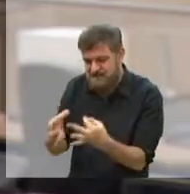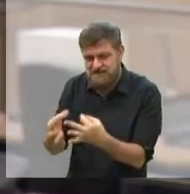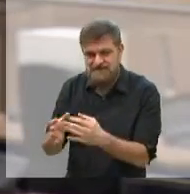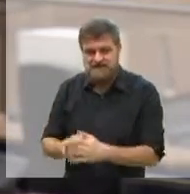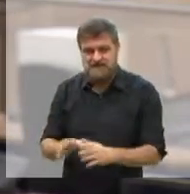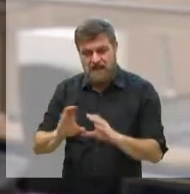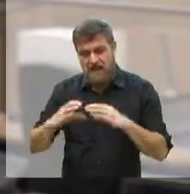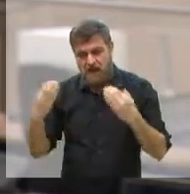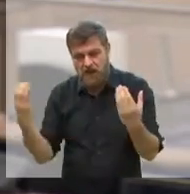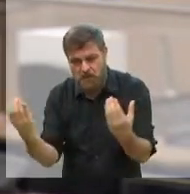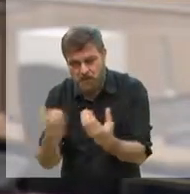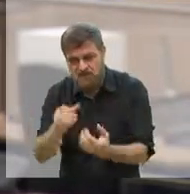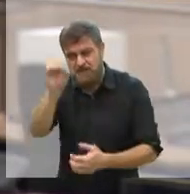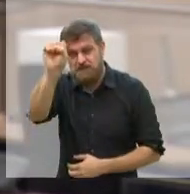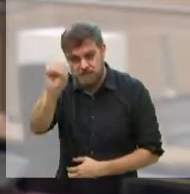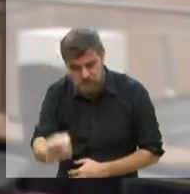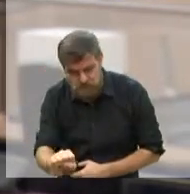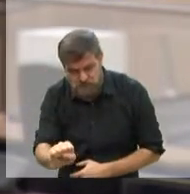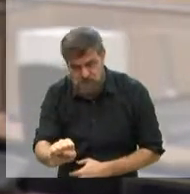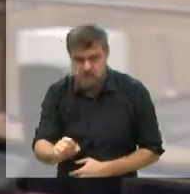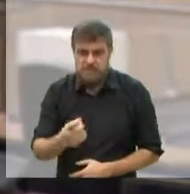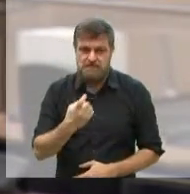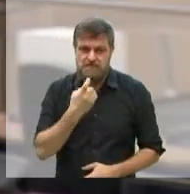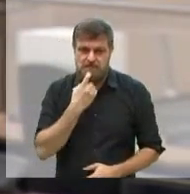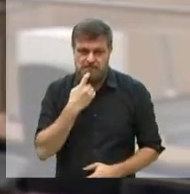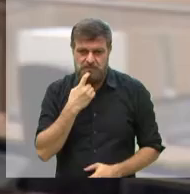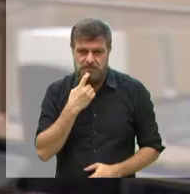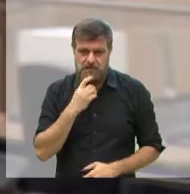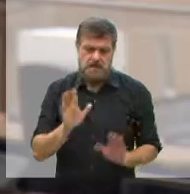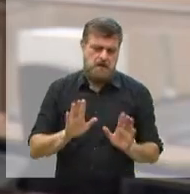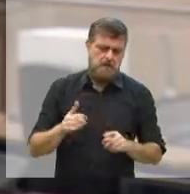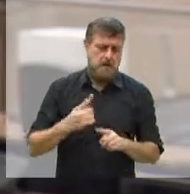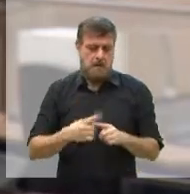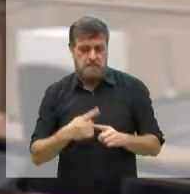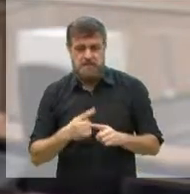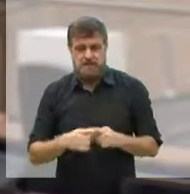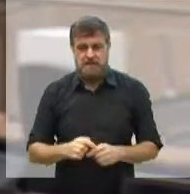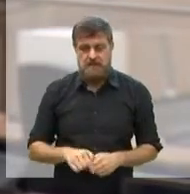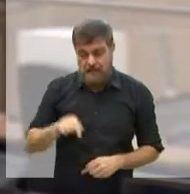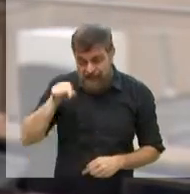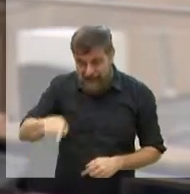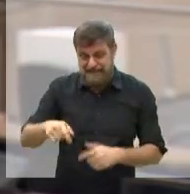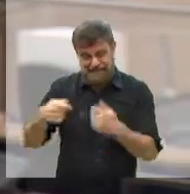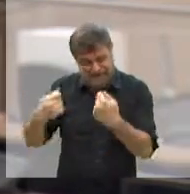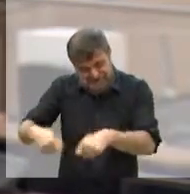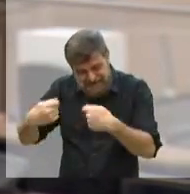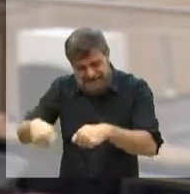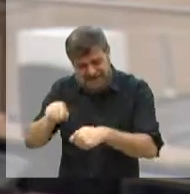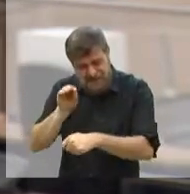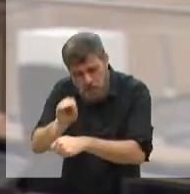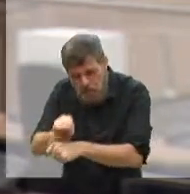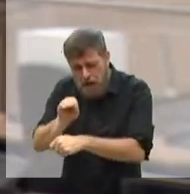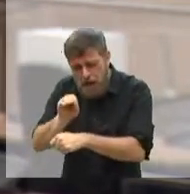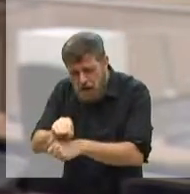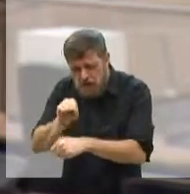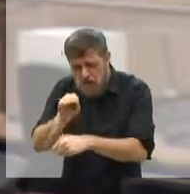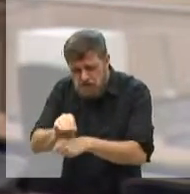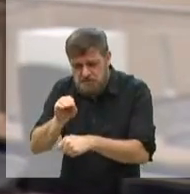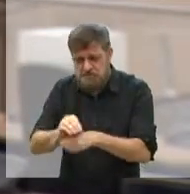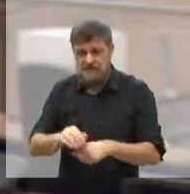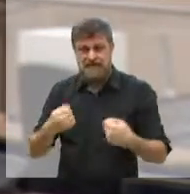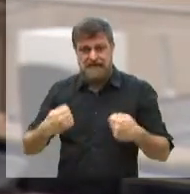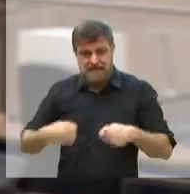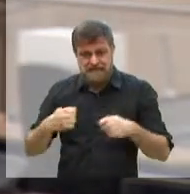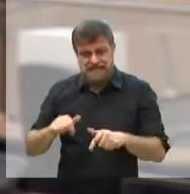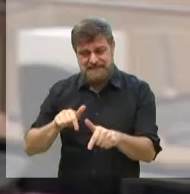pela comunidade da região sul de Campinas, não porque pela sua necessidade, pela sua exigência